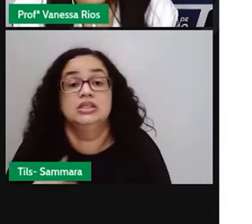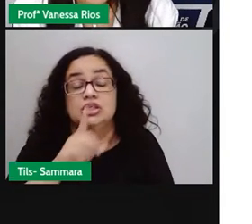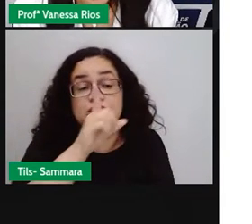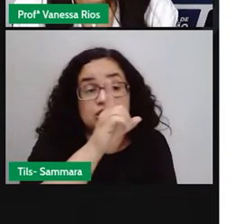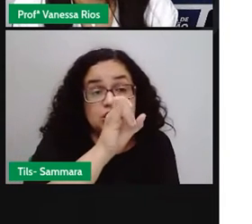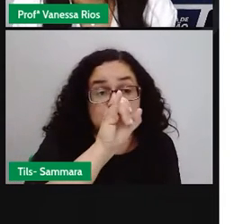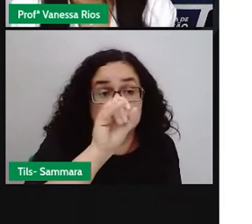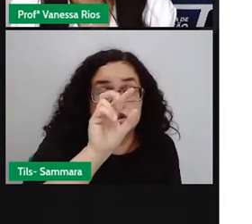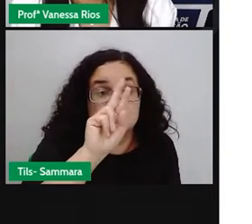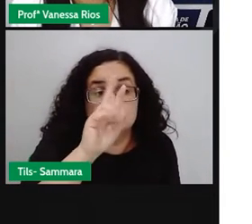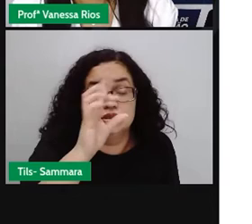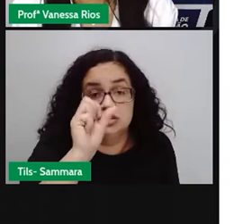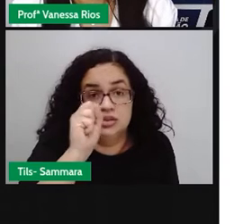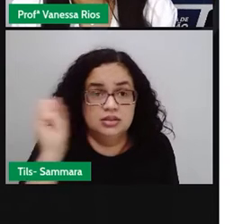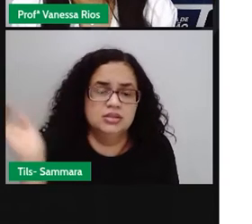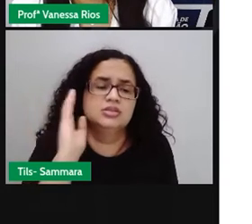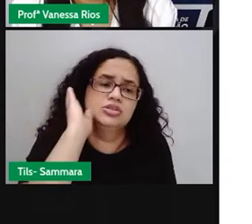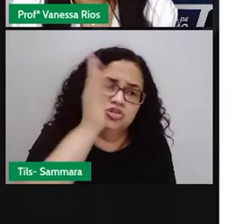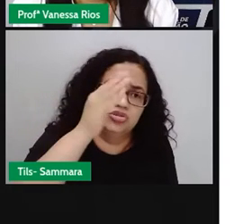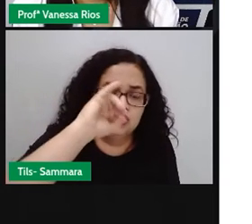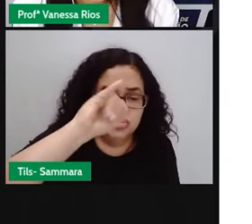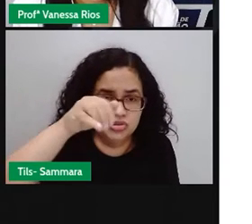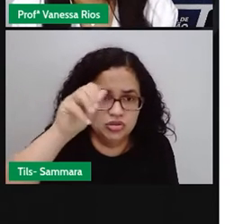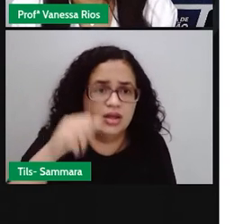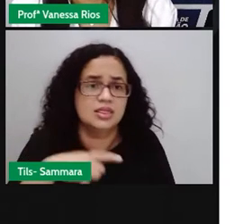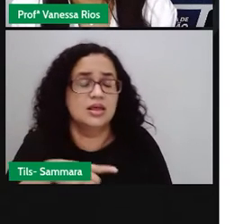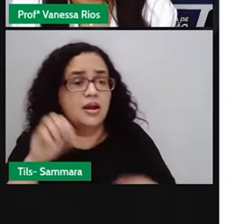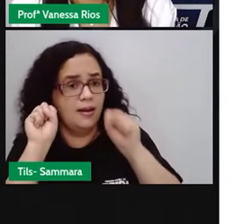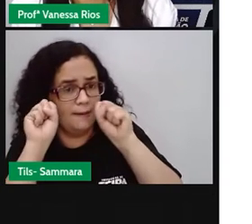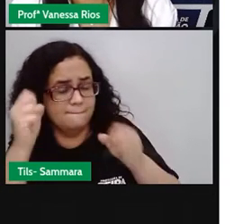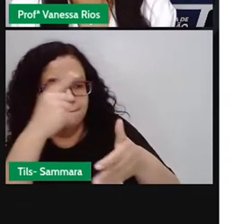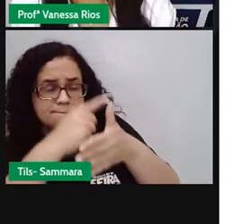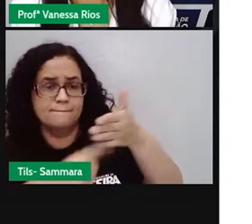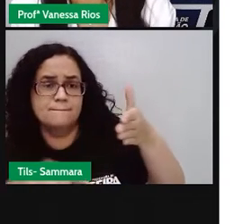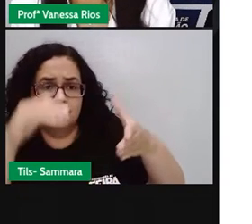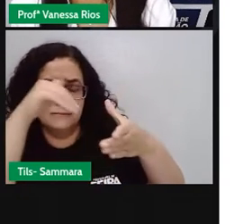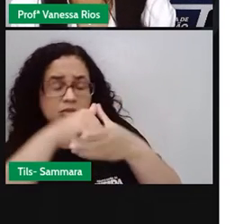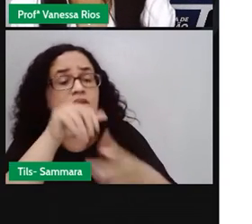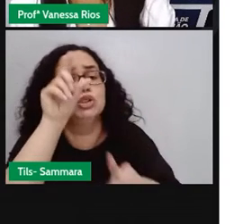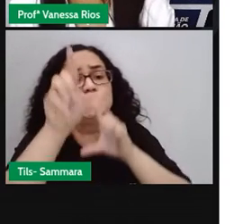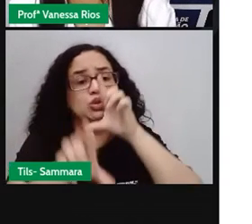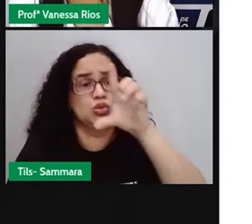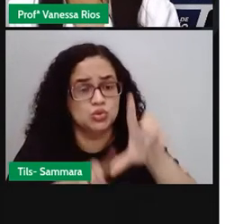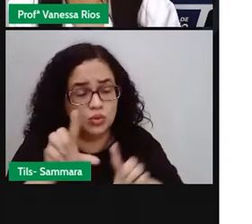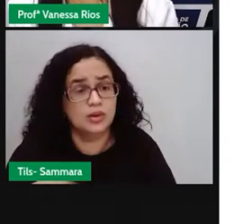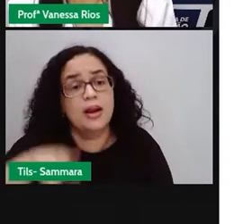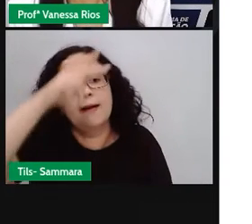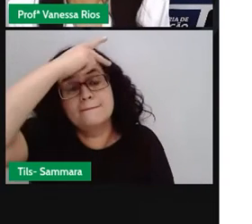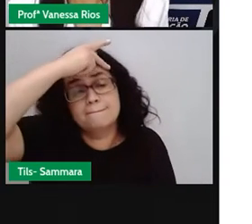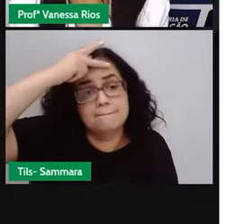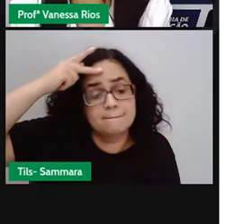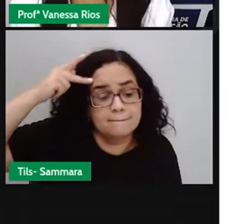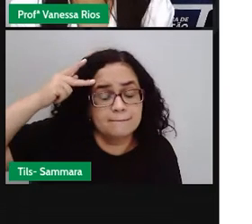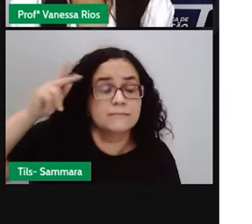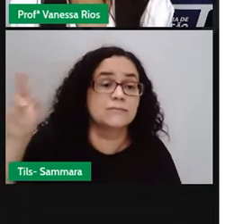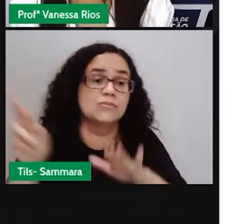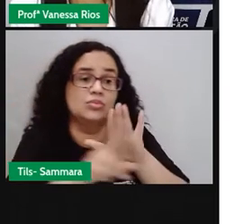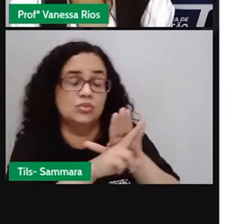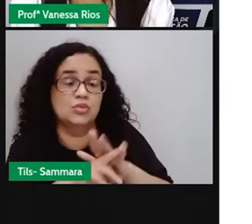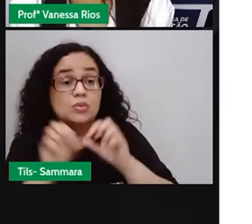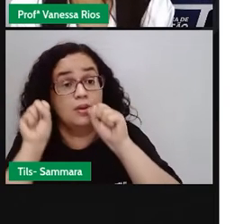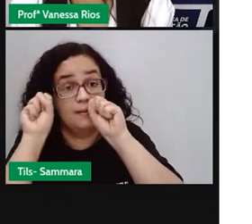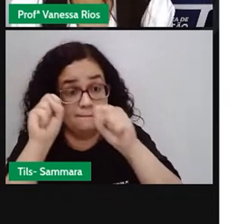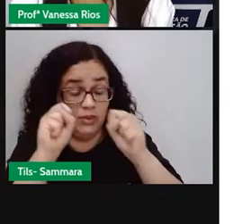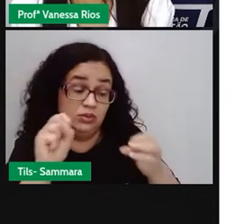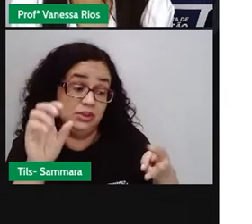diretas já. Hoje a gente tem a possibilidade de votar, não é? De escolher a pessoa que vai ser o representante do Poder